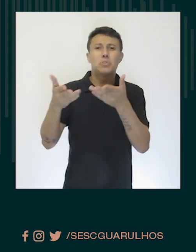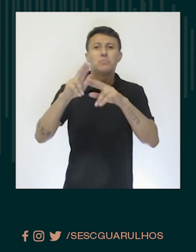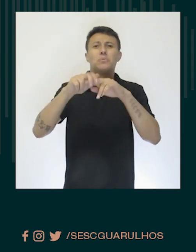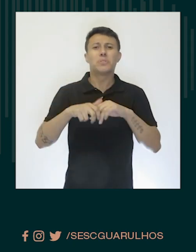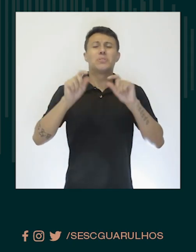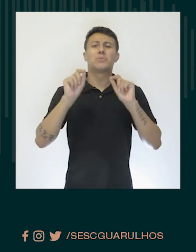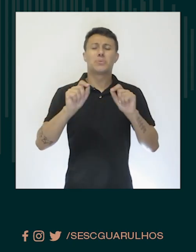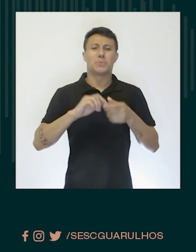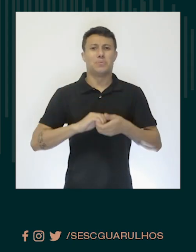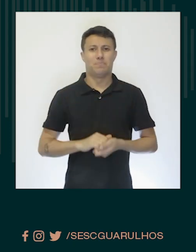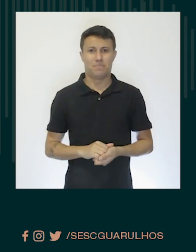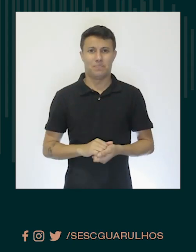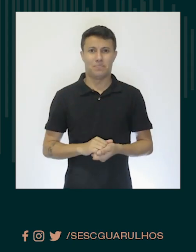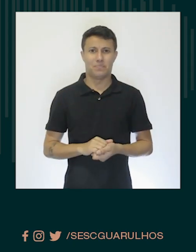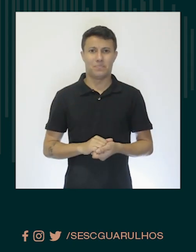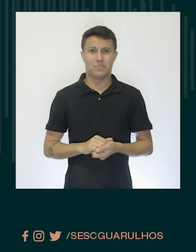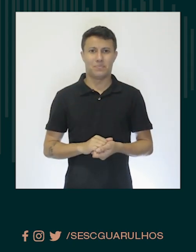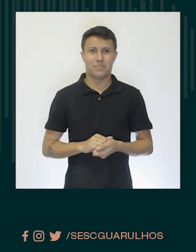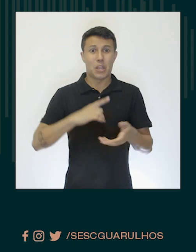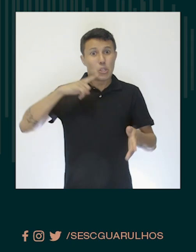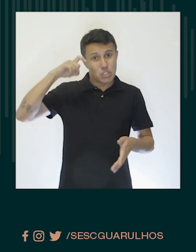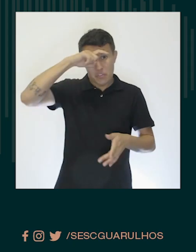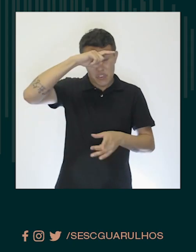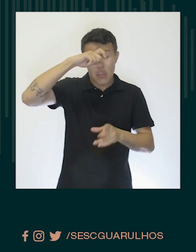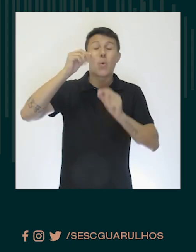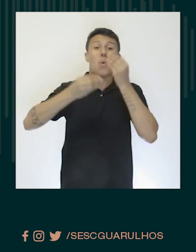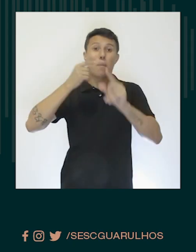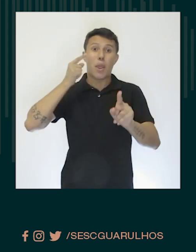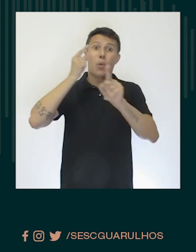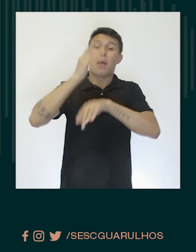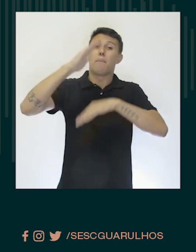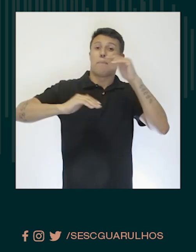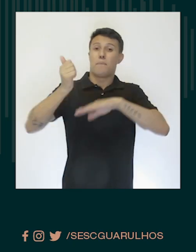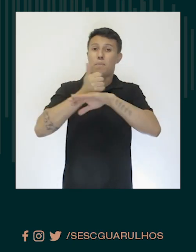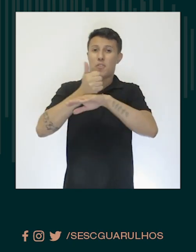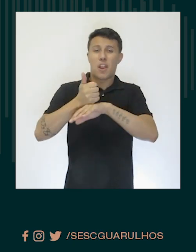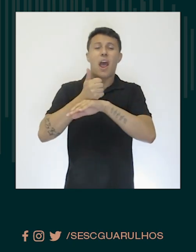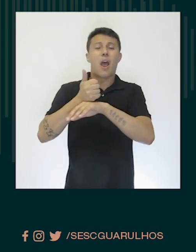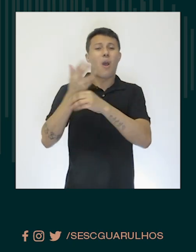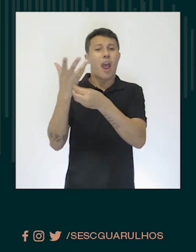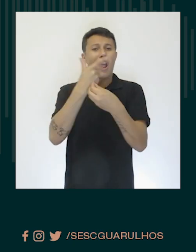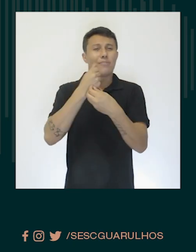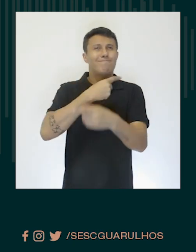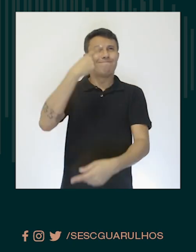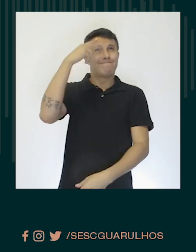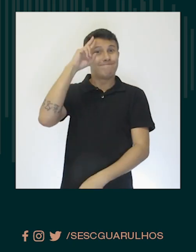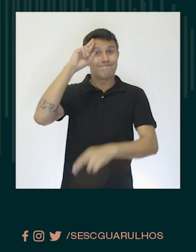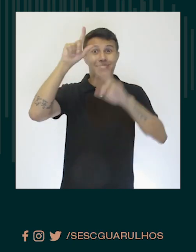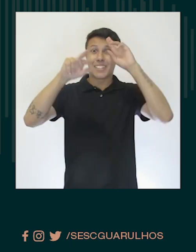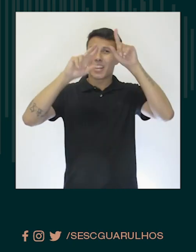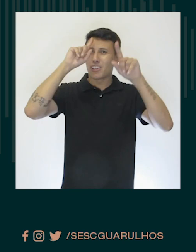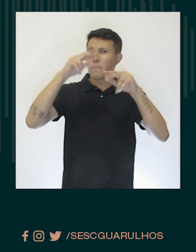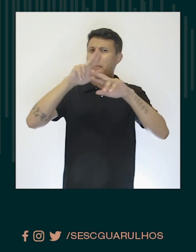gente percebe que praticamente o difícil é você encontrar um artista, um criativo,